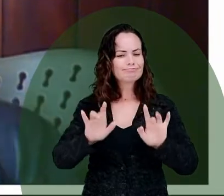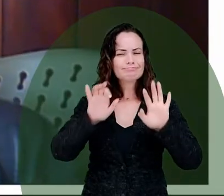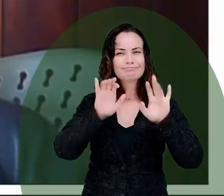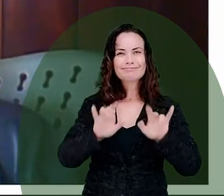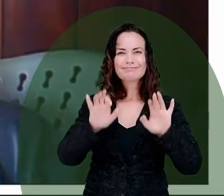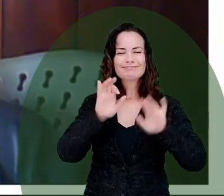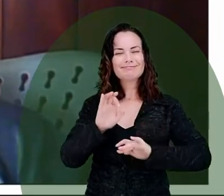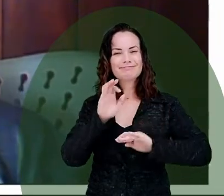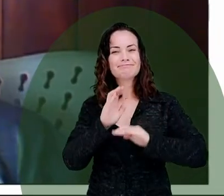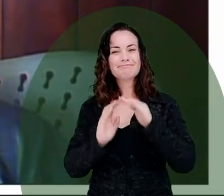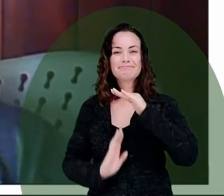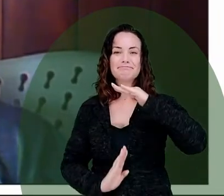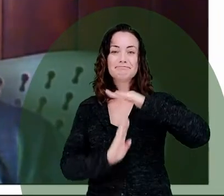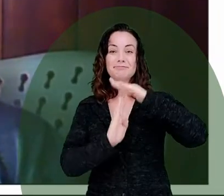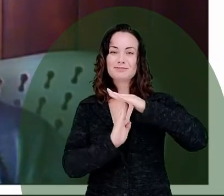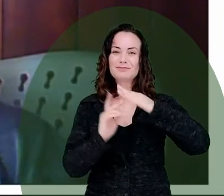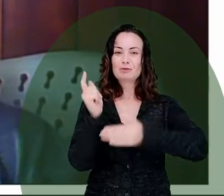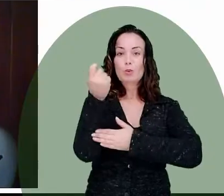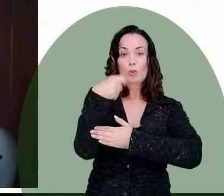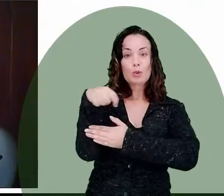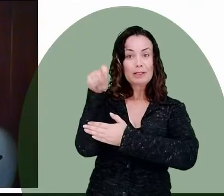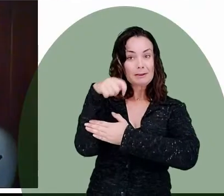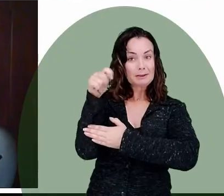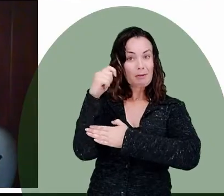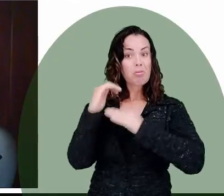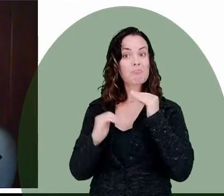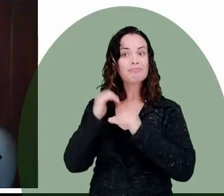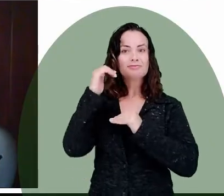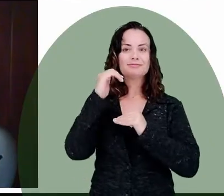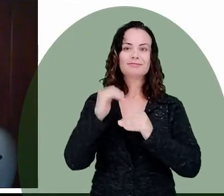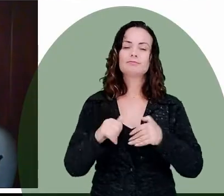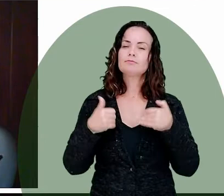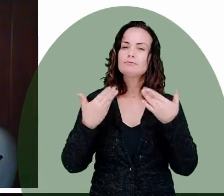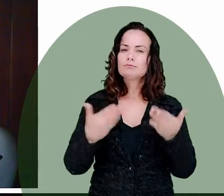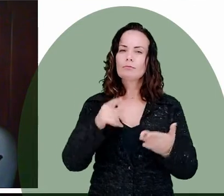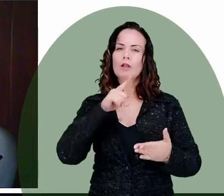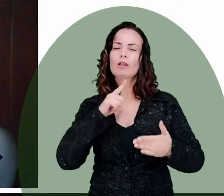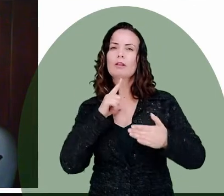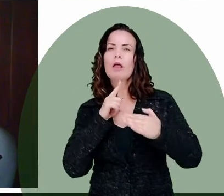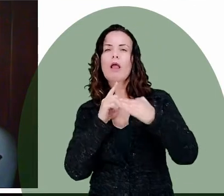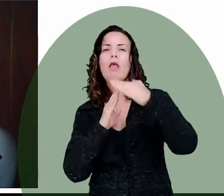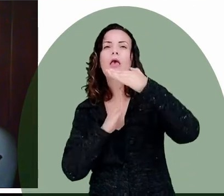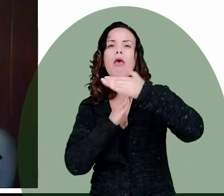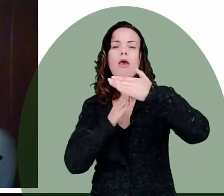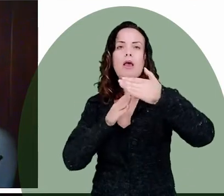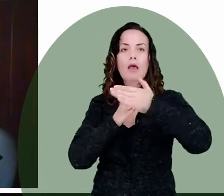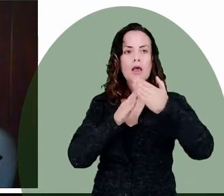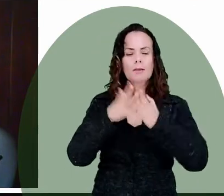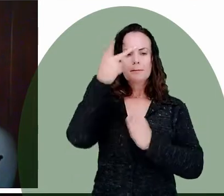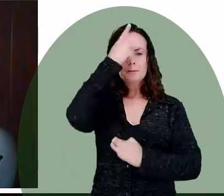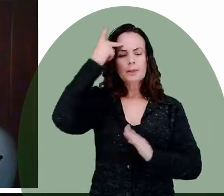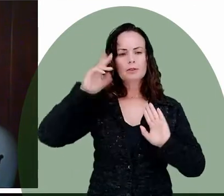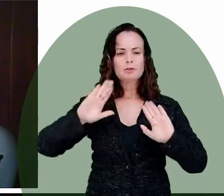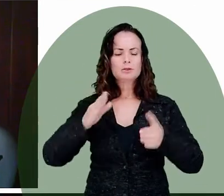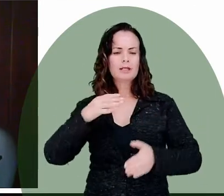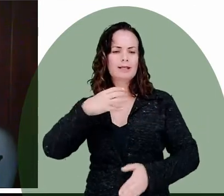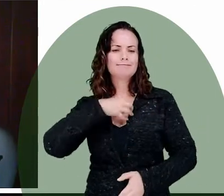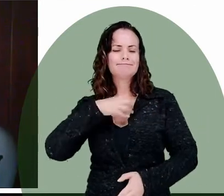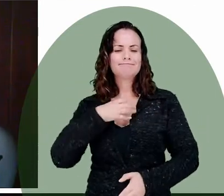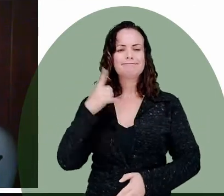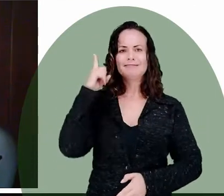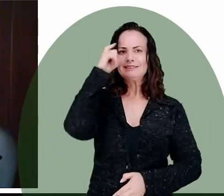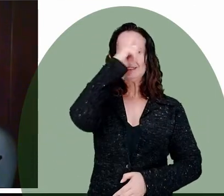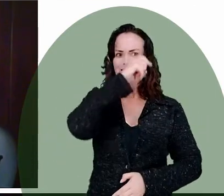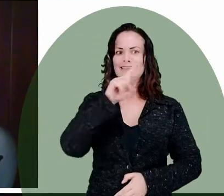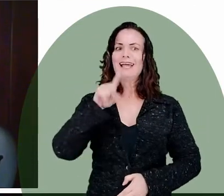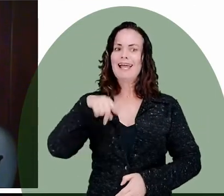passando a barreira da coordenação motora fina. Quando você coloca um obstáculo a mais para uma pessoa que já tem dificuldade, aquilo acaba se